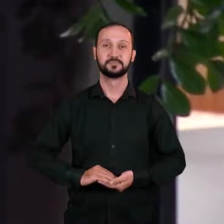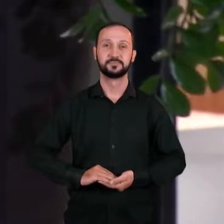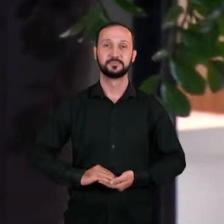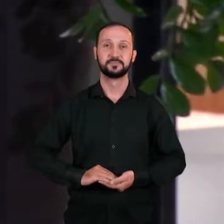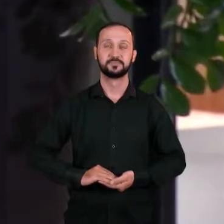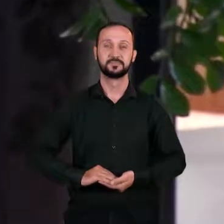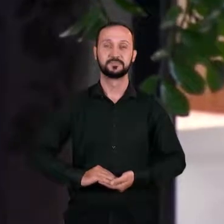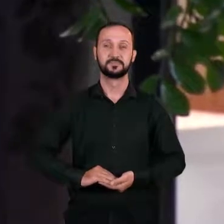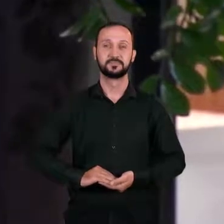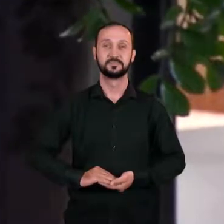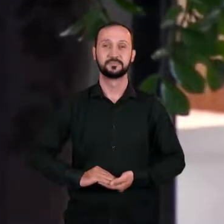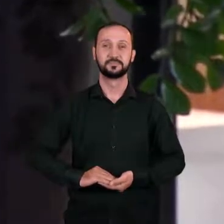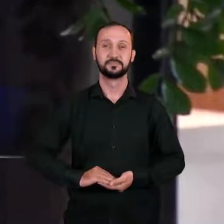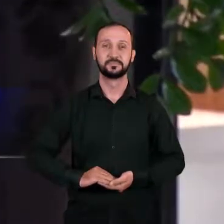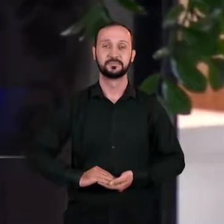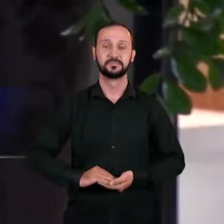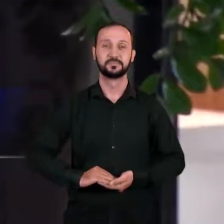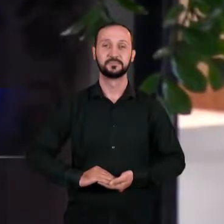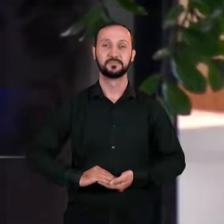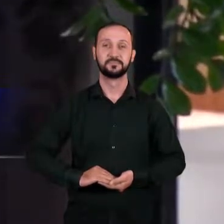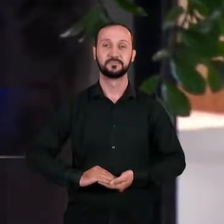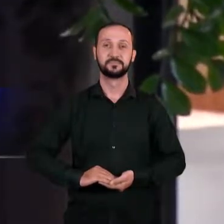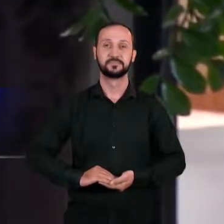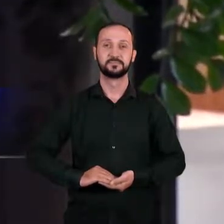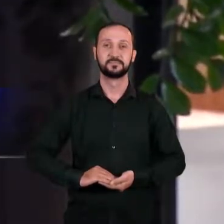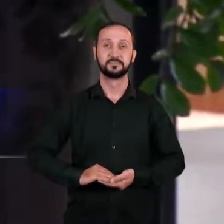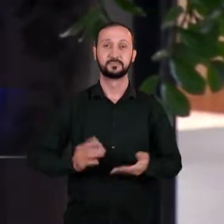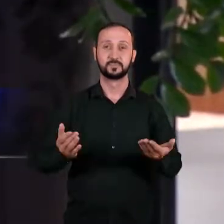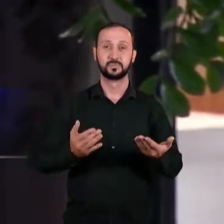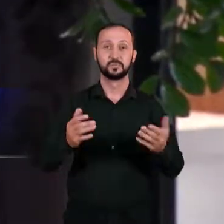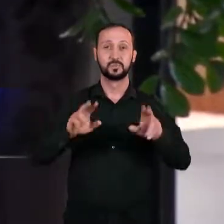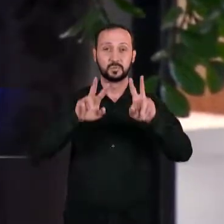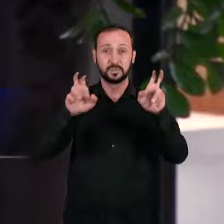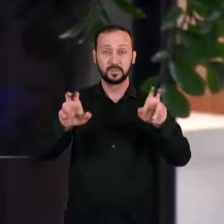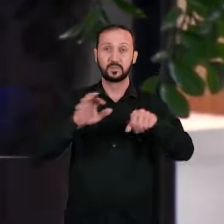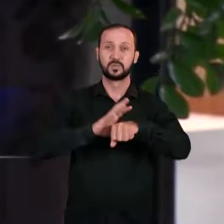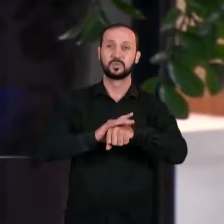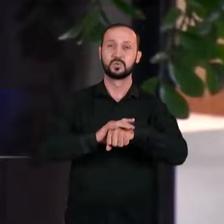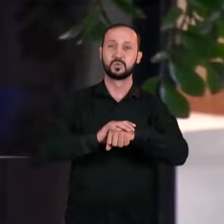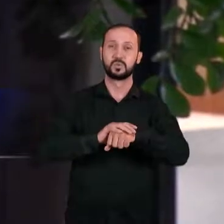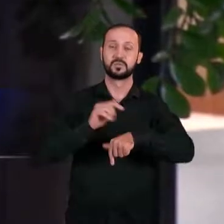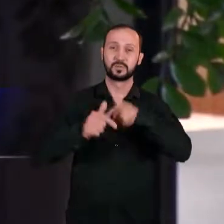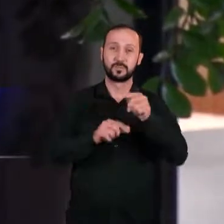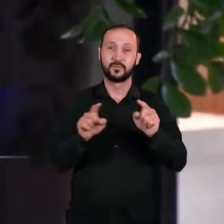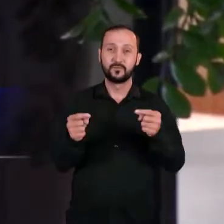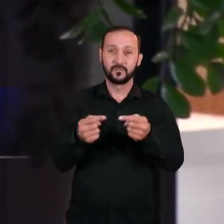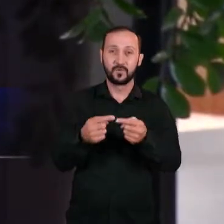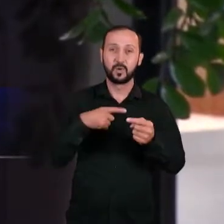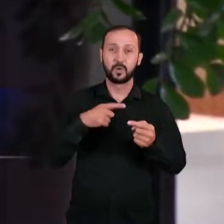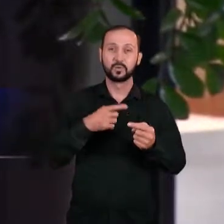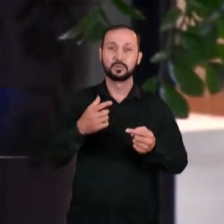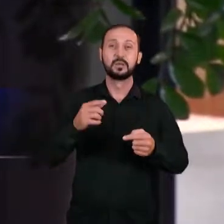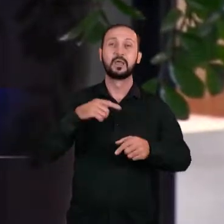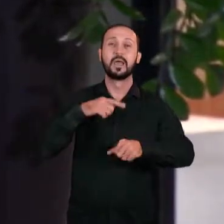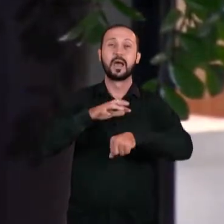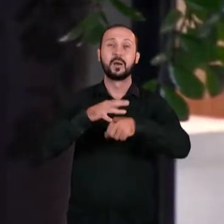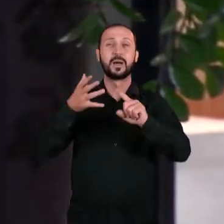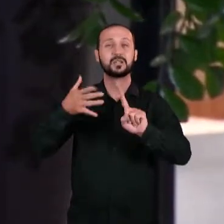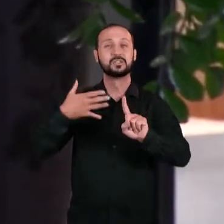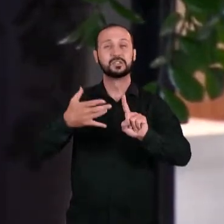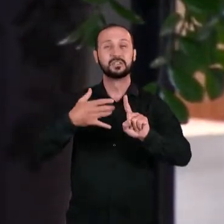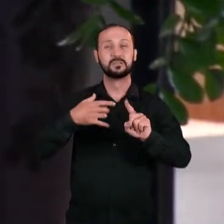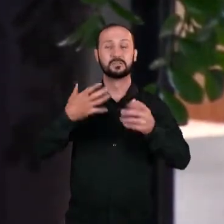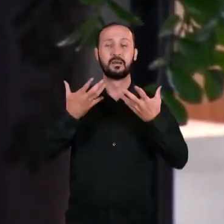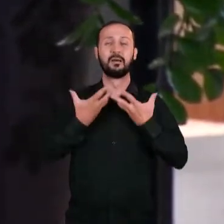Olá, hoje o Saúde em Foco vai tratar de uma doença ligada ao trabalho, a síndrome do esgotamento profissional, conhecida